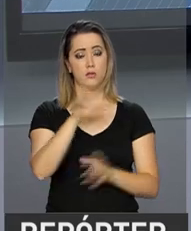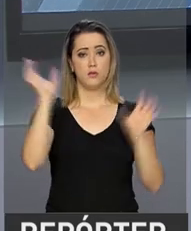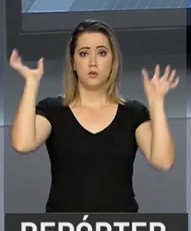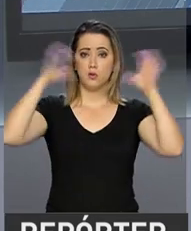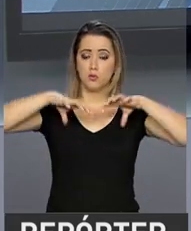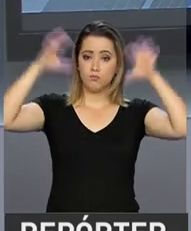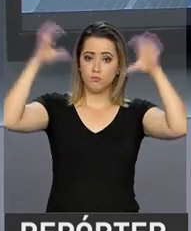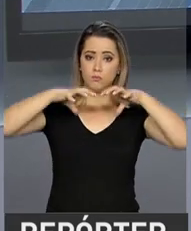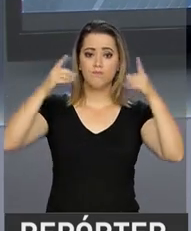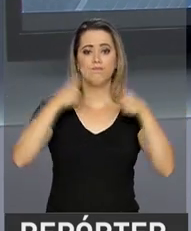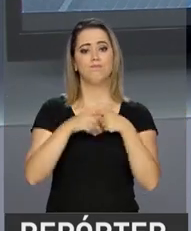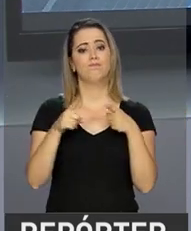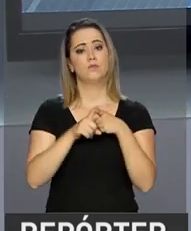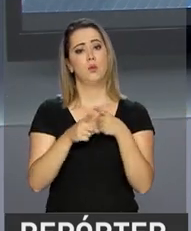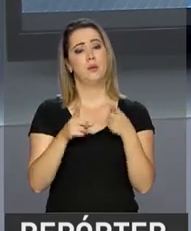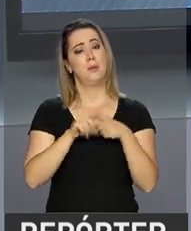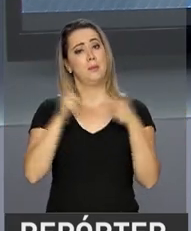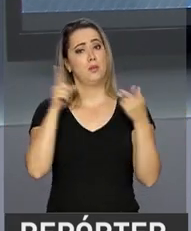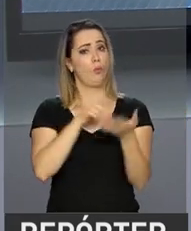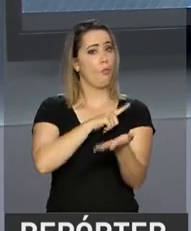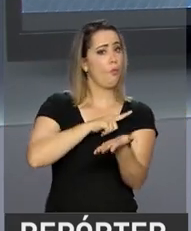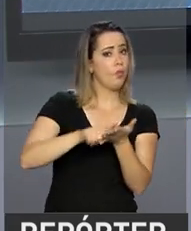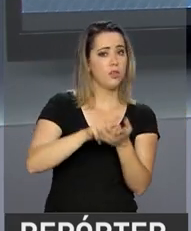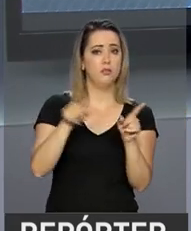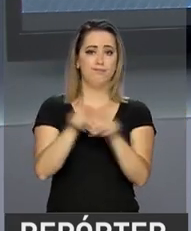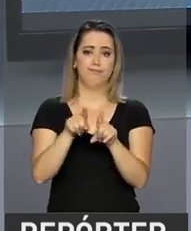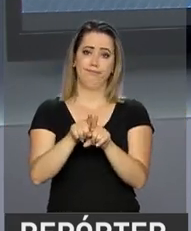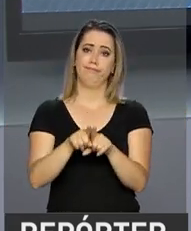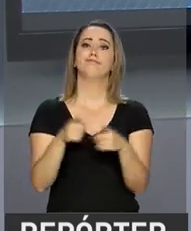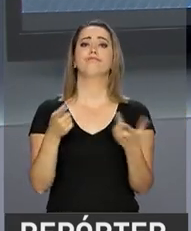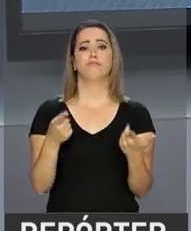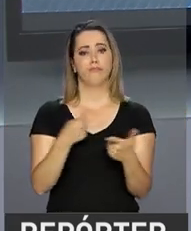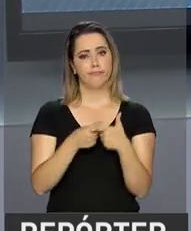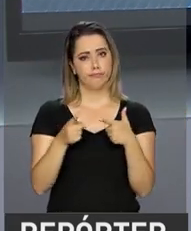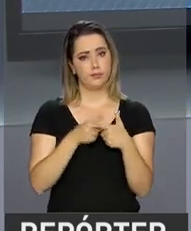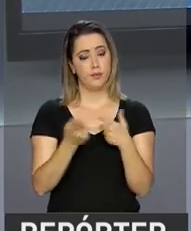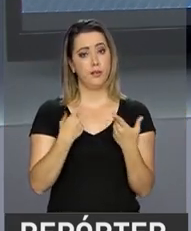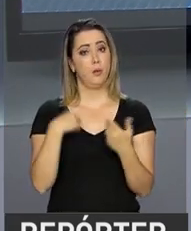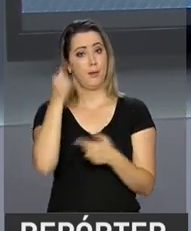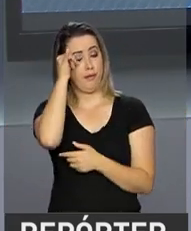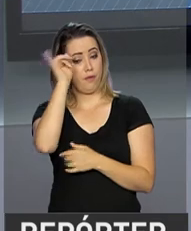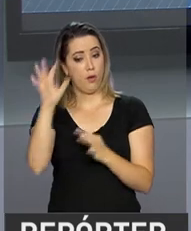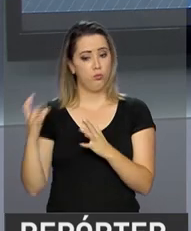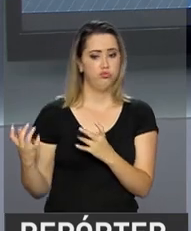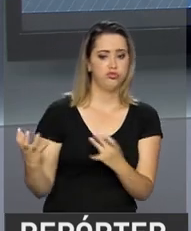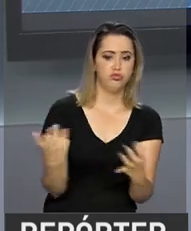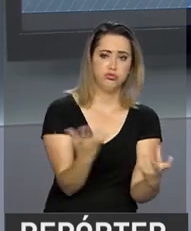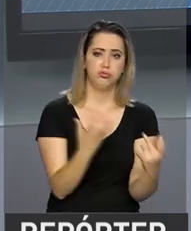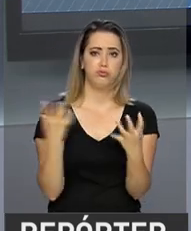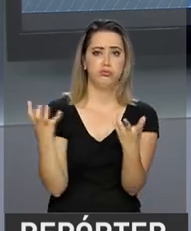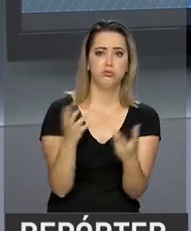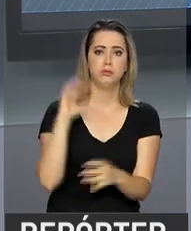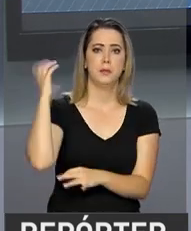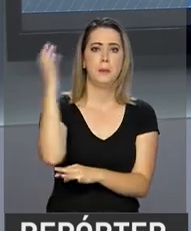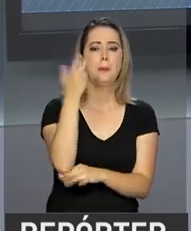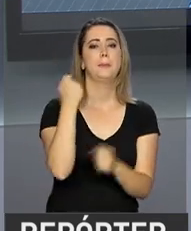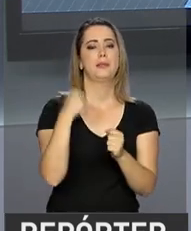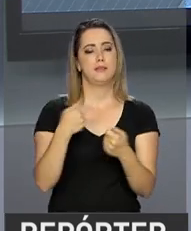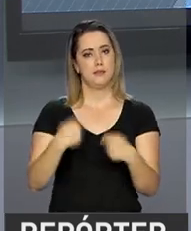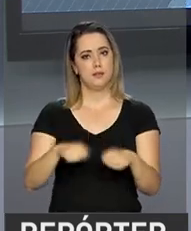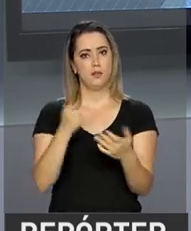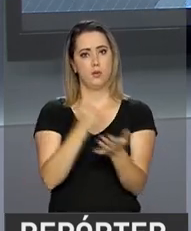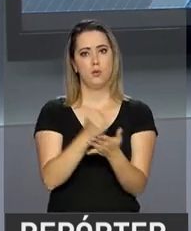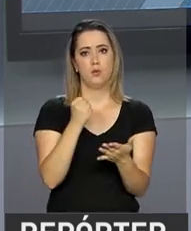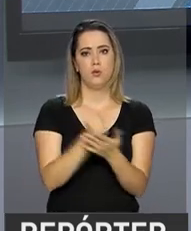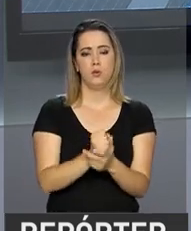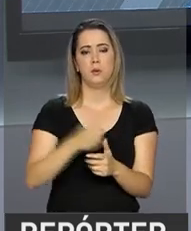excesso causa transtornos mas a seca também problema e para combater os incêndios florestais o ibama deve contratar mais brigadistas